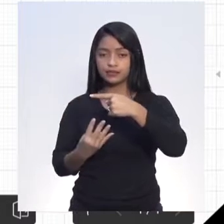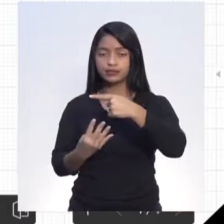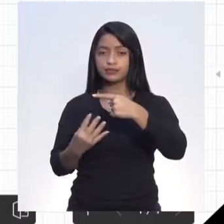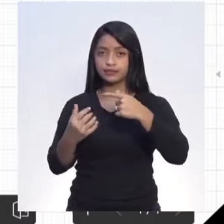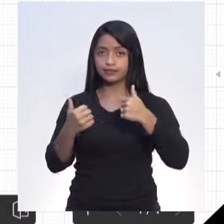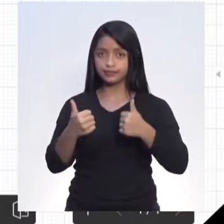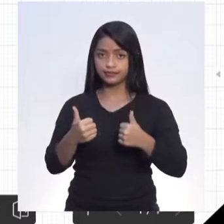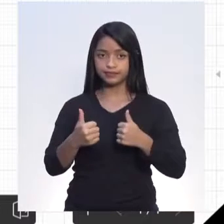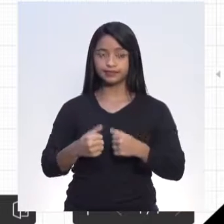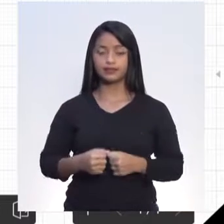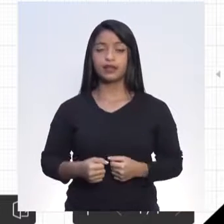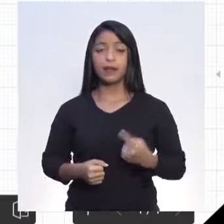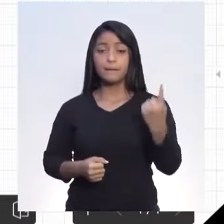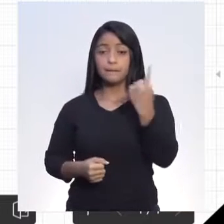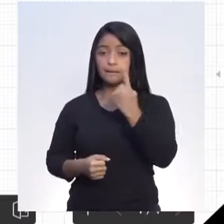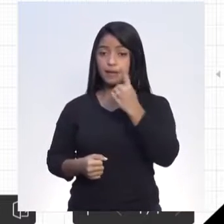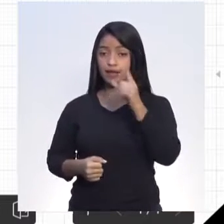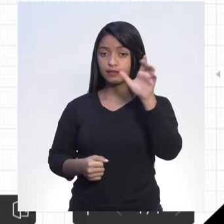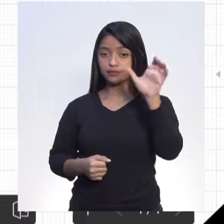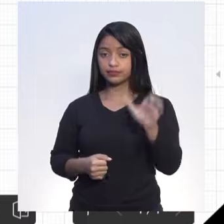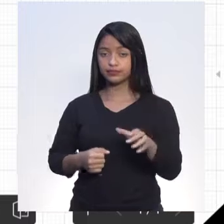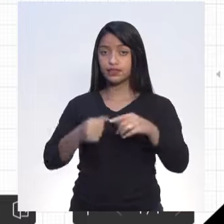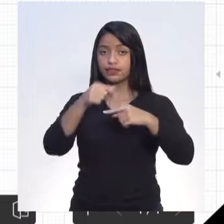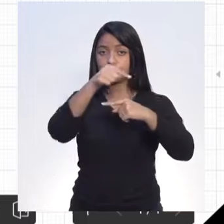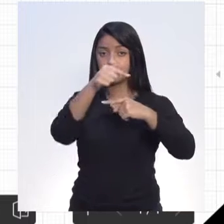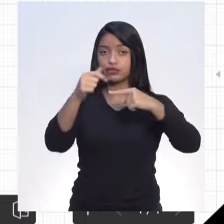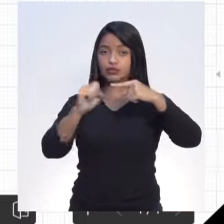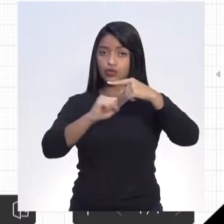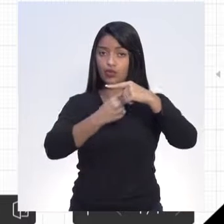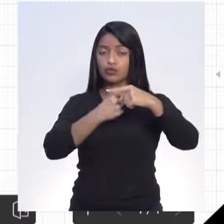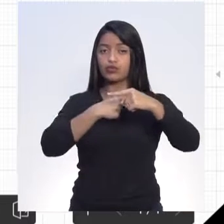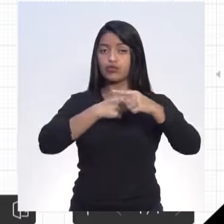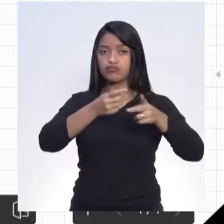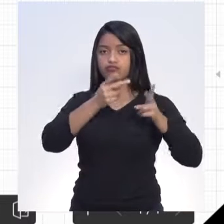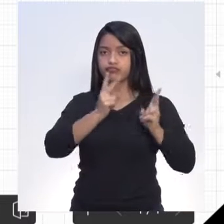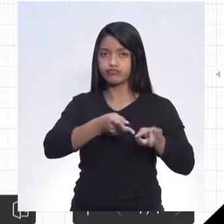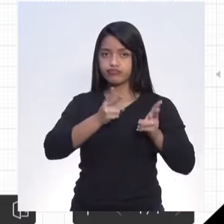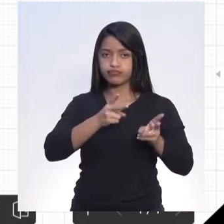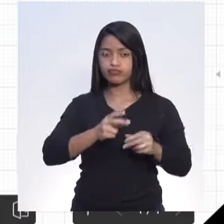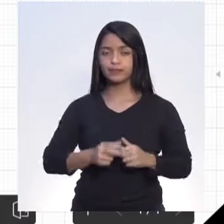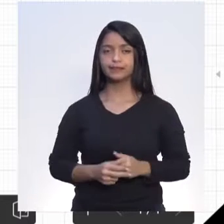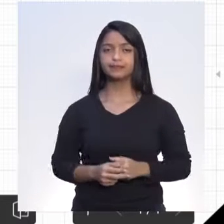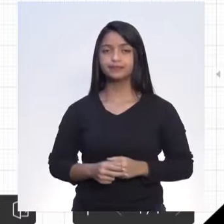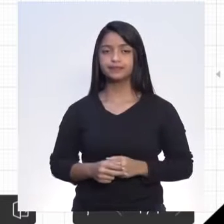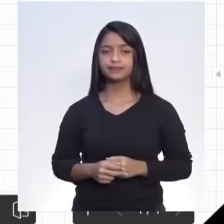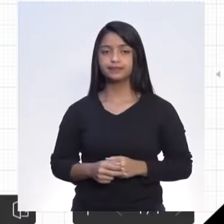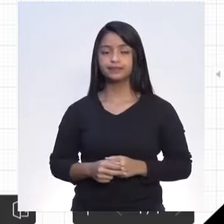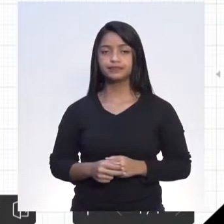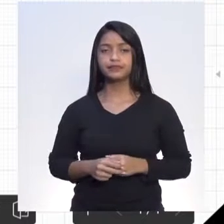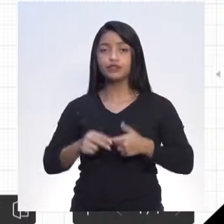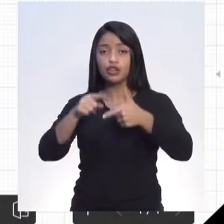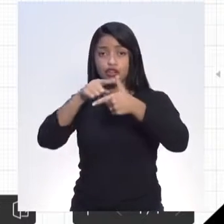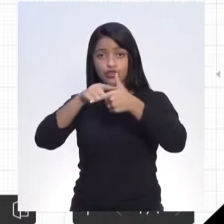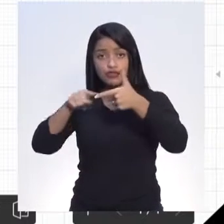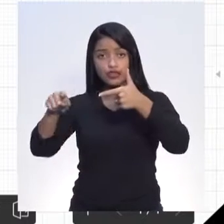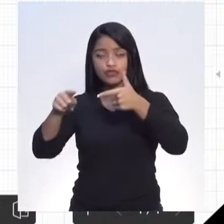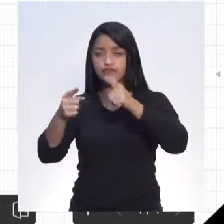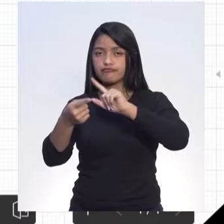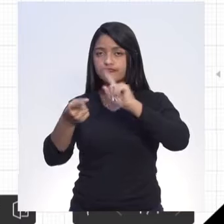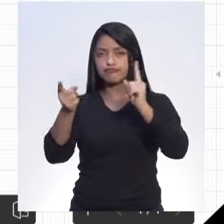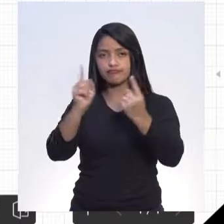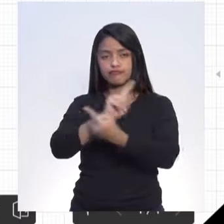eu vou manter a primeira, 7 sobre 8. Vou inverter aqui, ó,